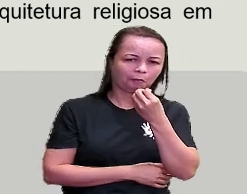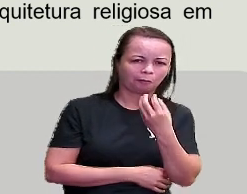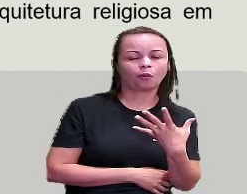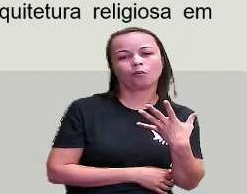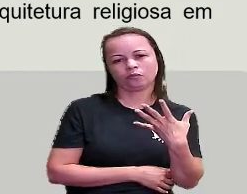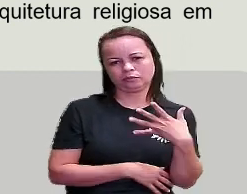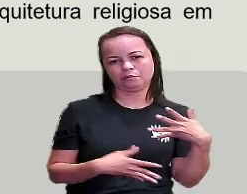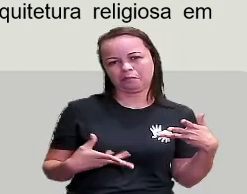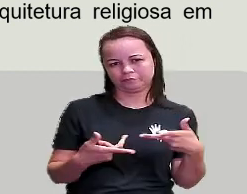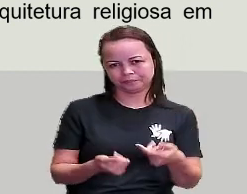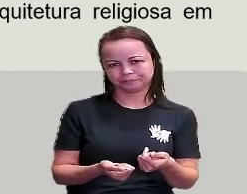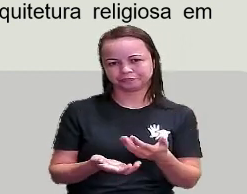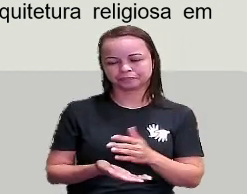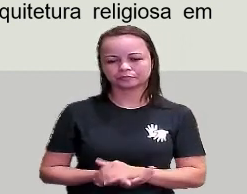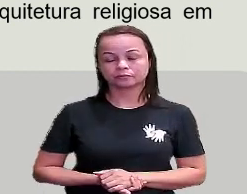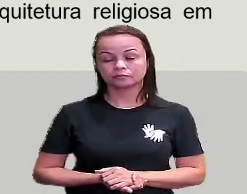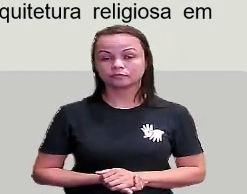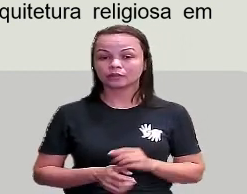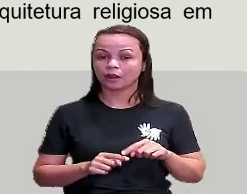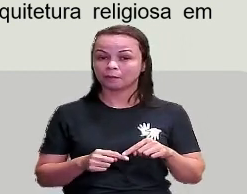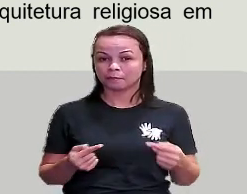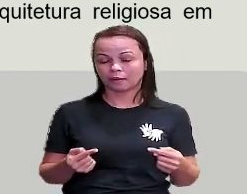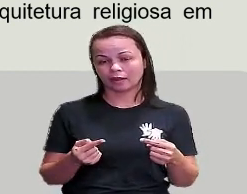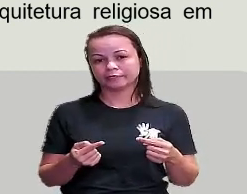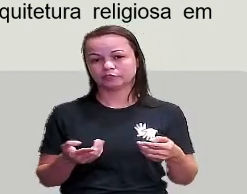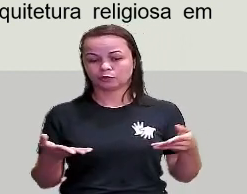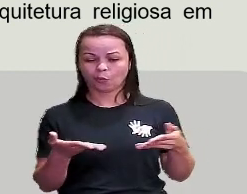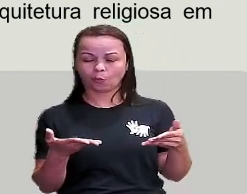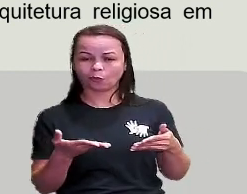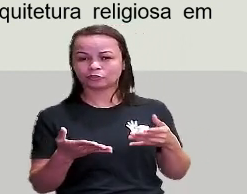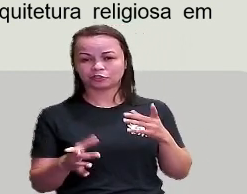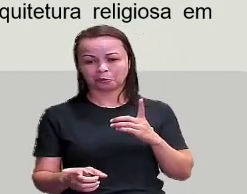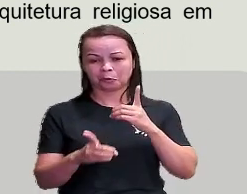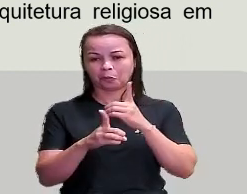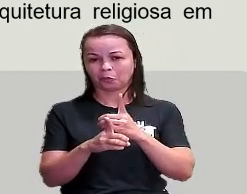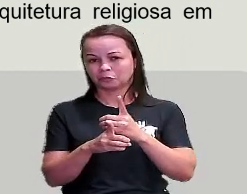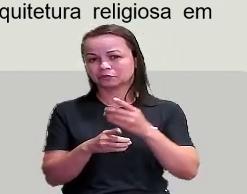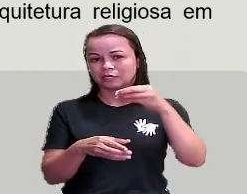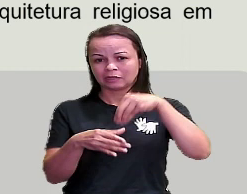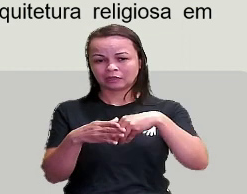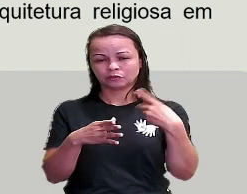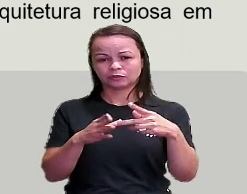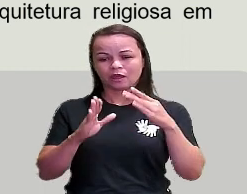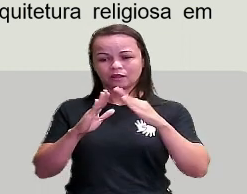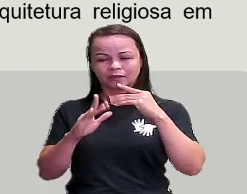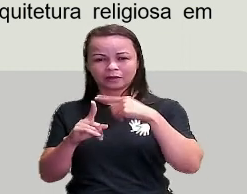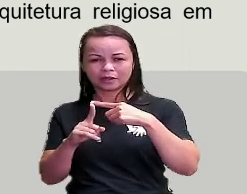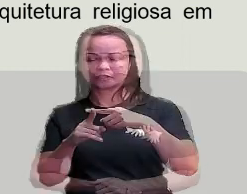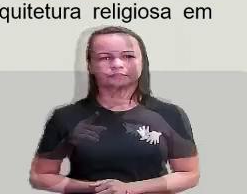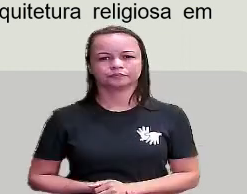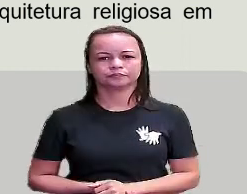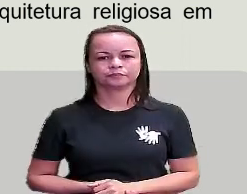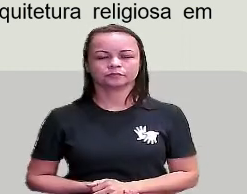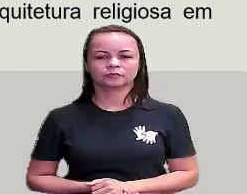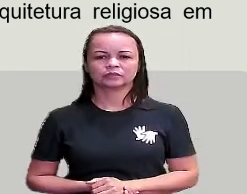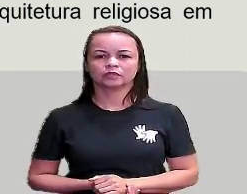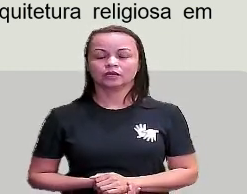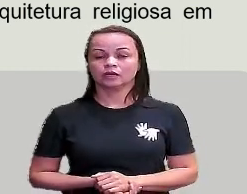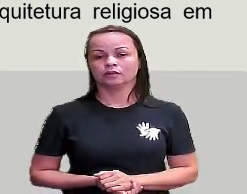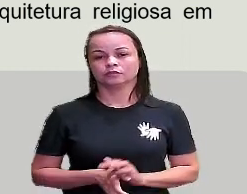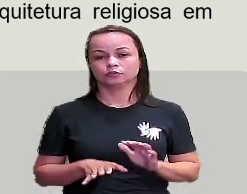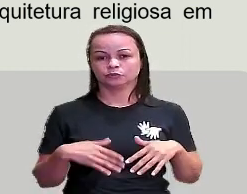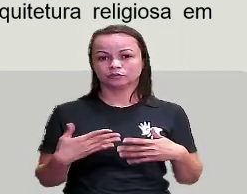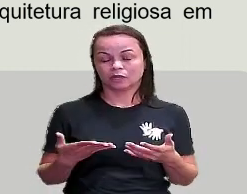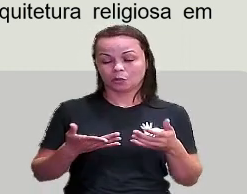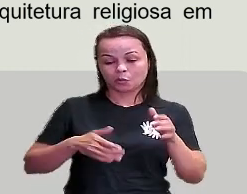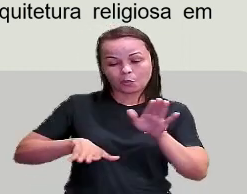melhor, do maravilhoso. Porém, não temos mais essa riqueza encontrada dentro dessas igrejas, a partir da depredação, do não cuidado